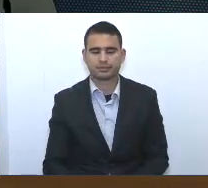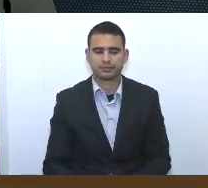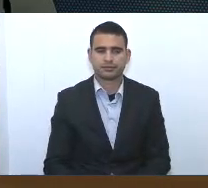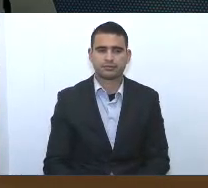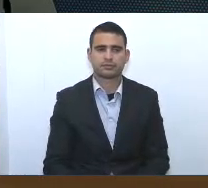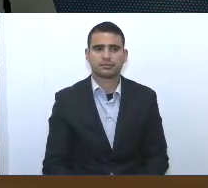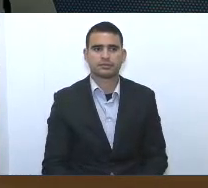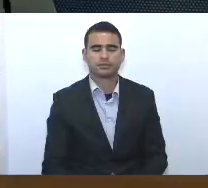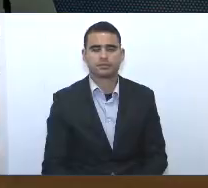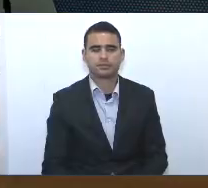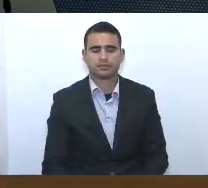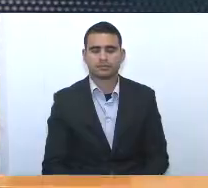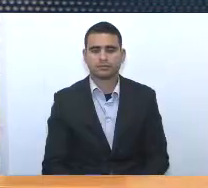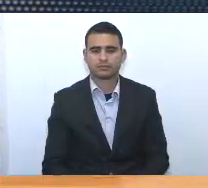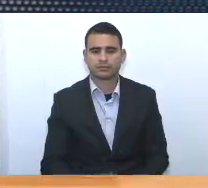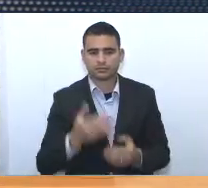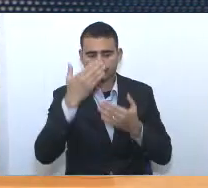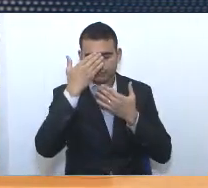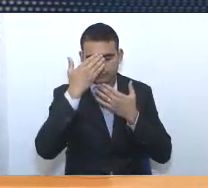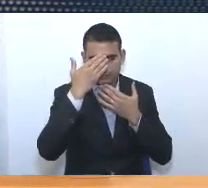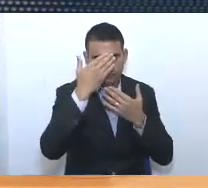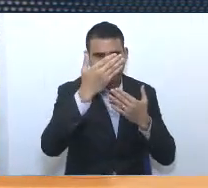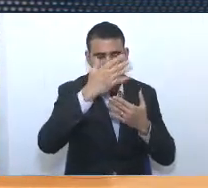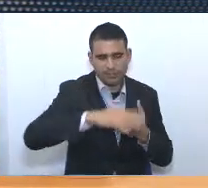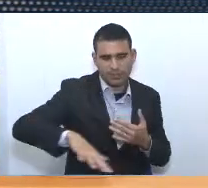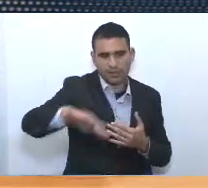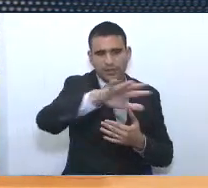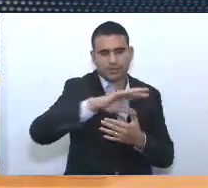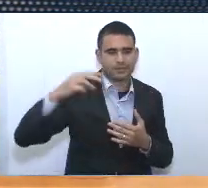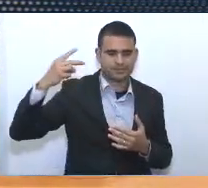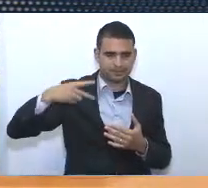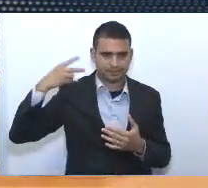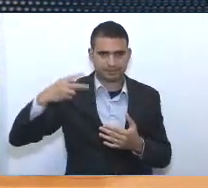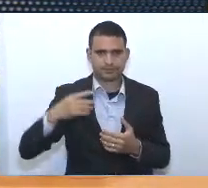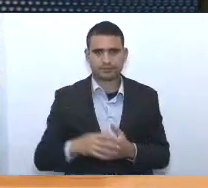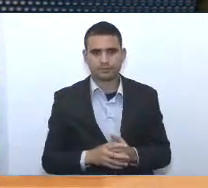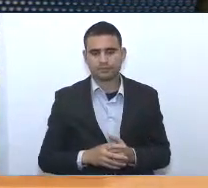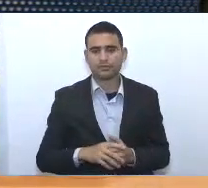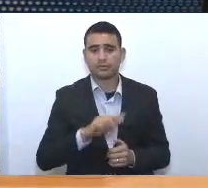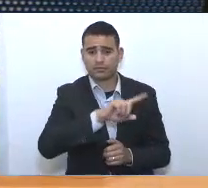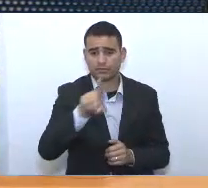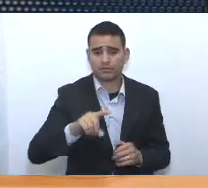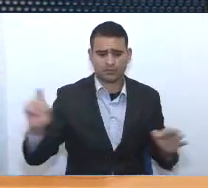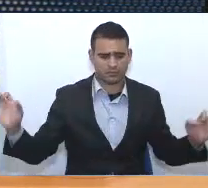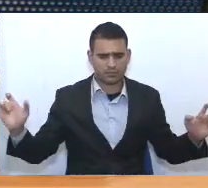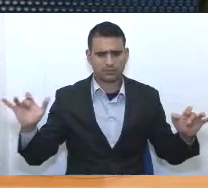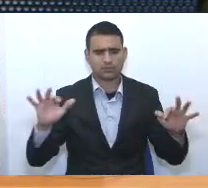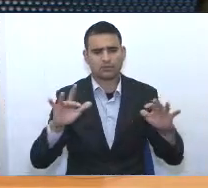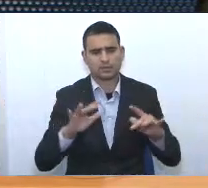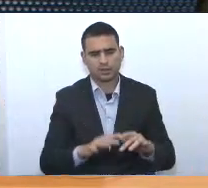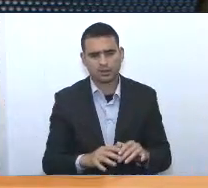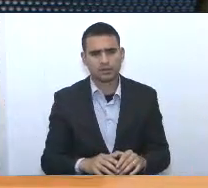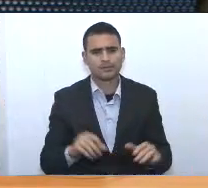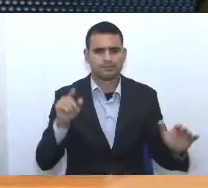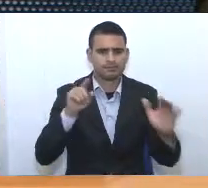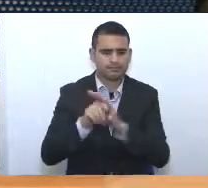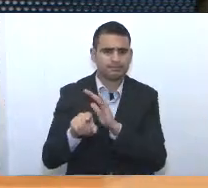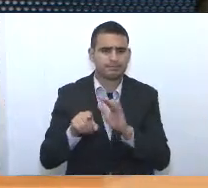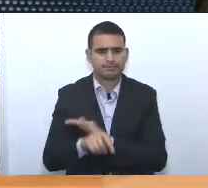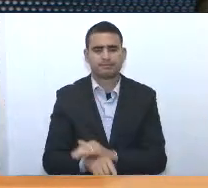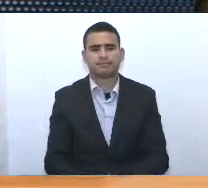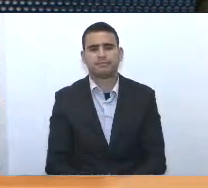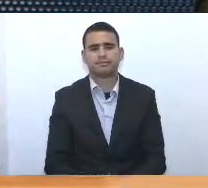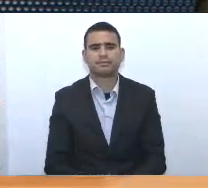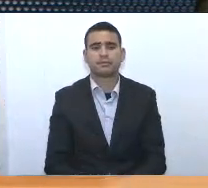Em primeiro lugar, eu queria agradecer a todos os vereadores que tiveram a gentileza de me dirigir a pergunta e eu vou